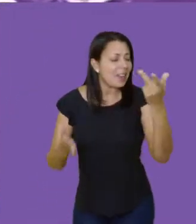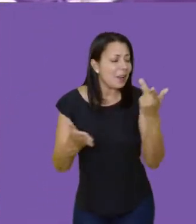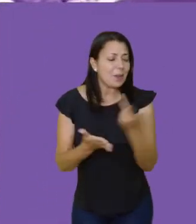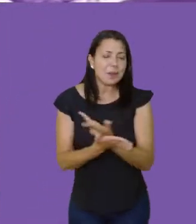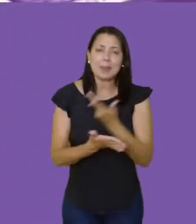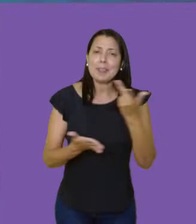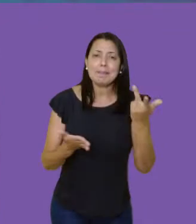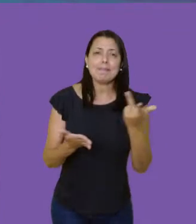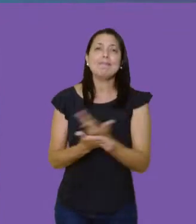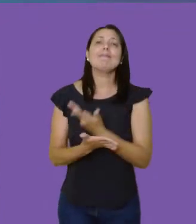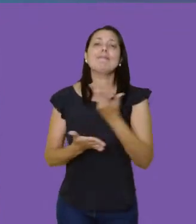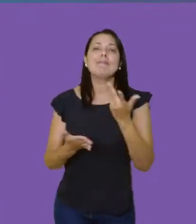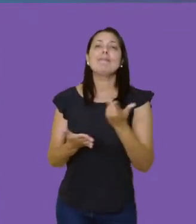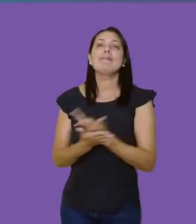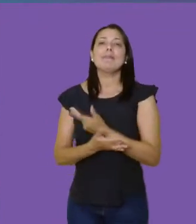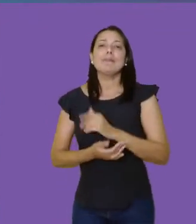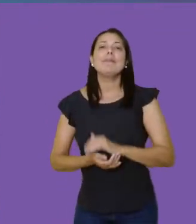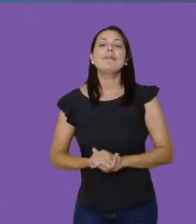acontecer.